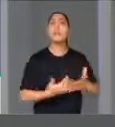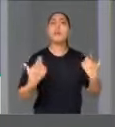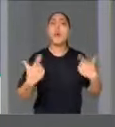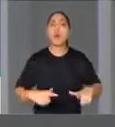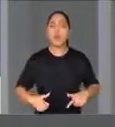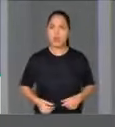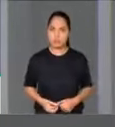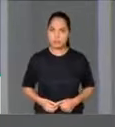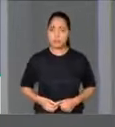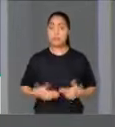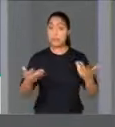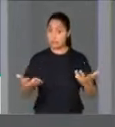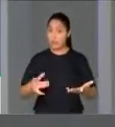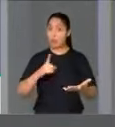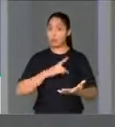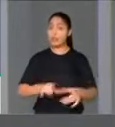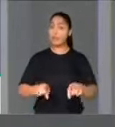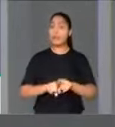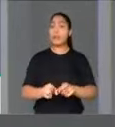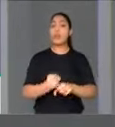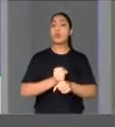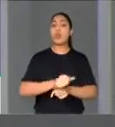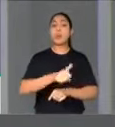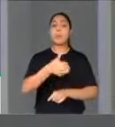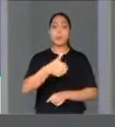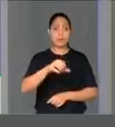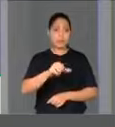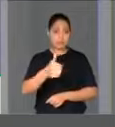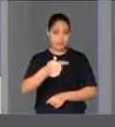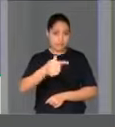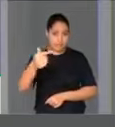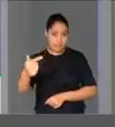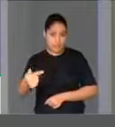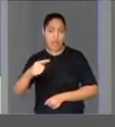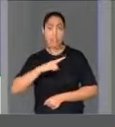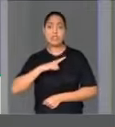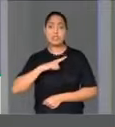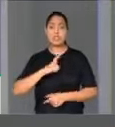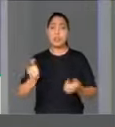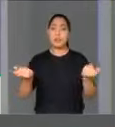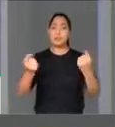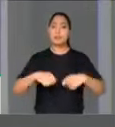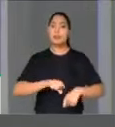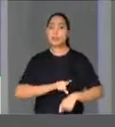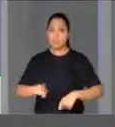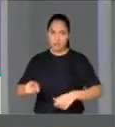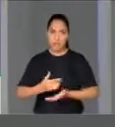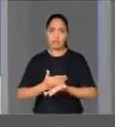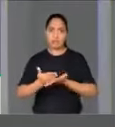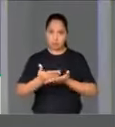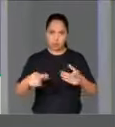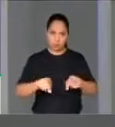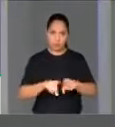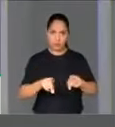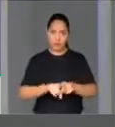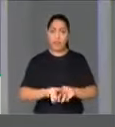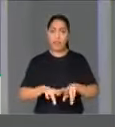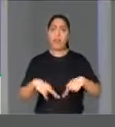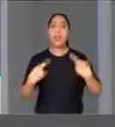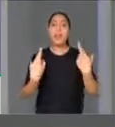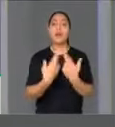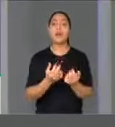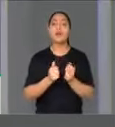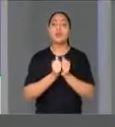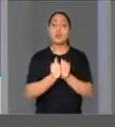Em 77, nós tivemos, também por iniciativa de João Antônio Mascarenhas, a reunião com a editora